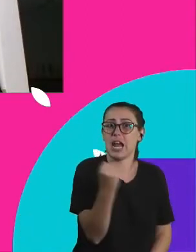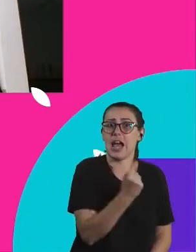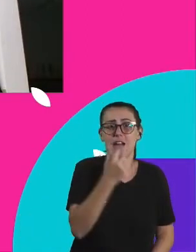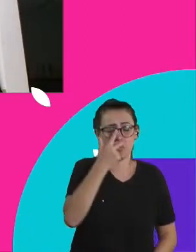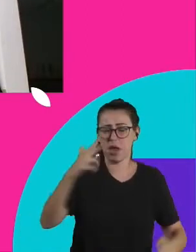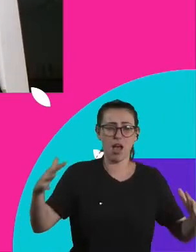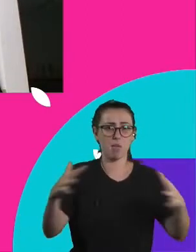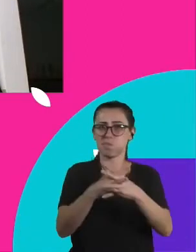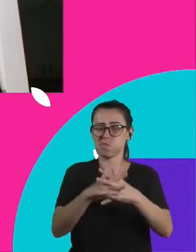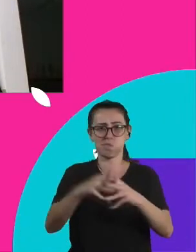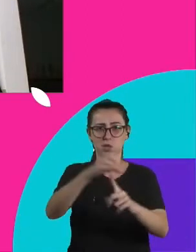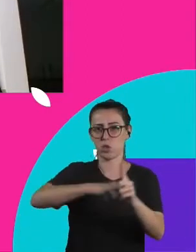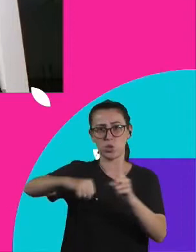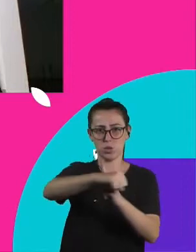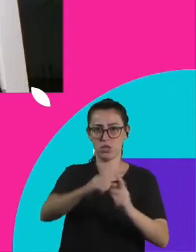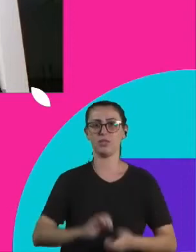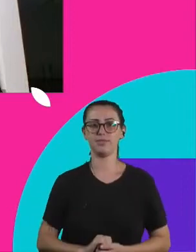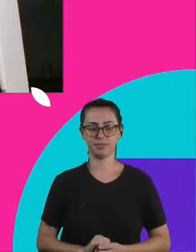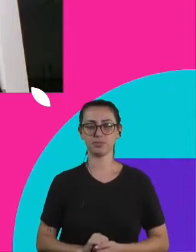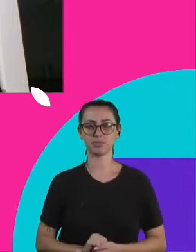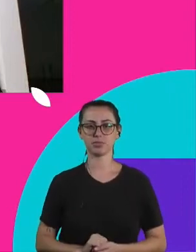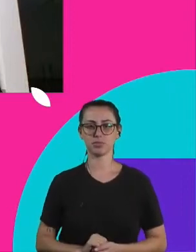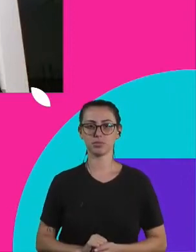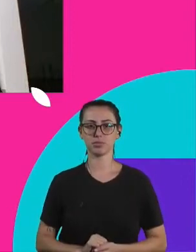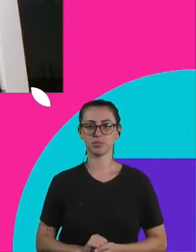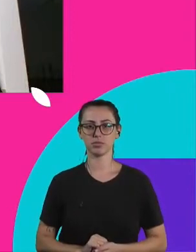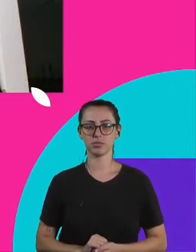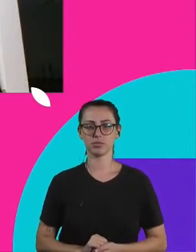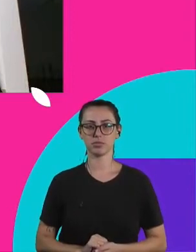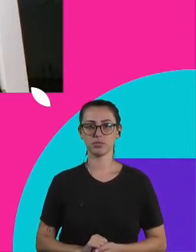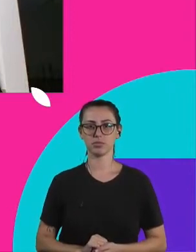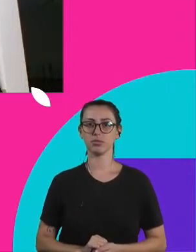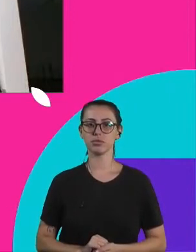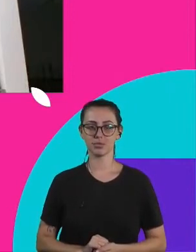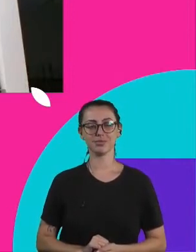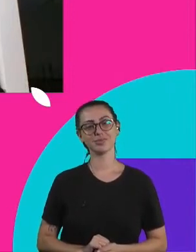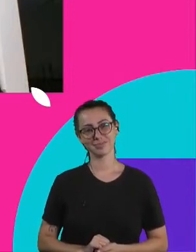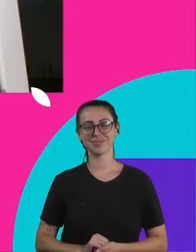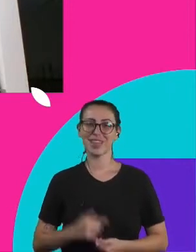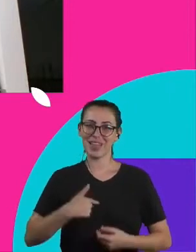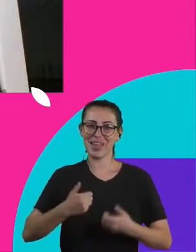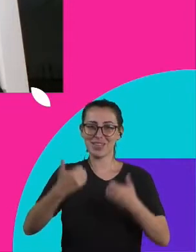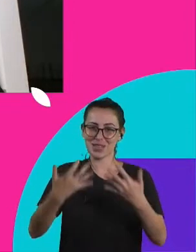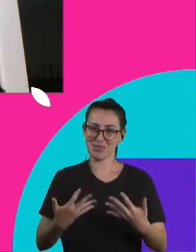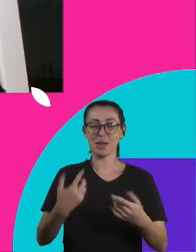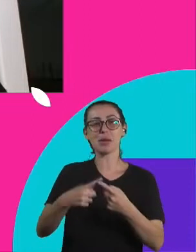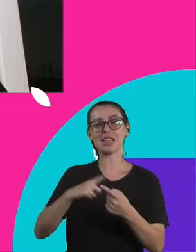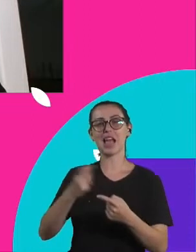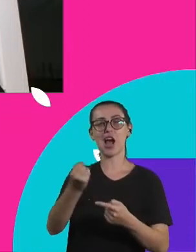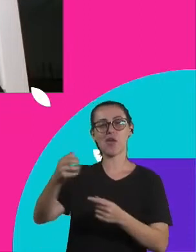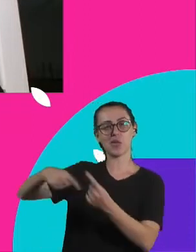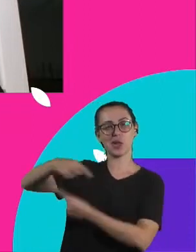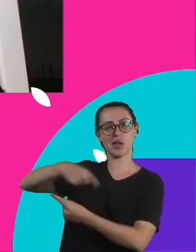caos social, uma vez que não sou eu que digo isso, mas os economistas dizem isso.